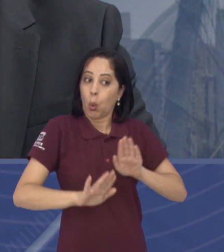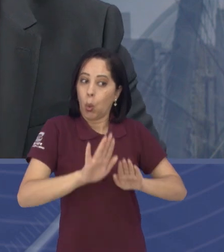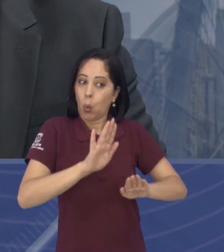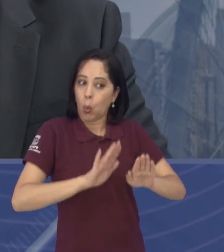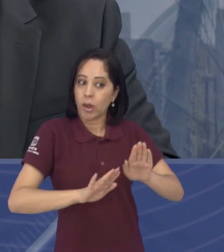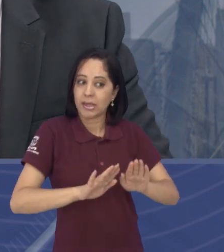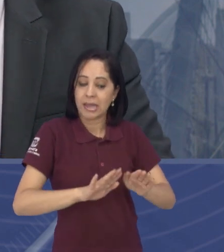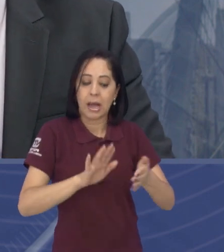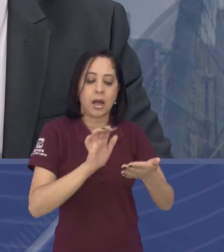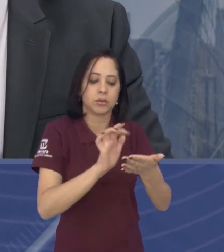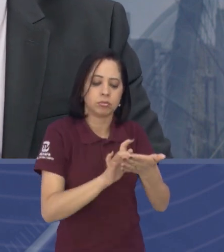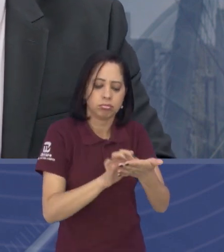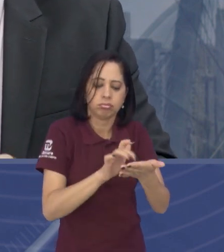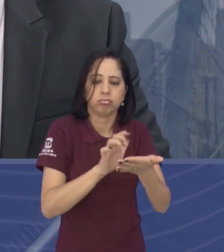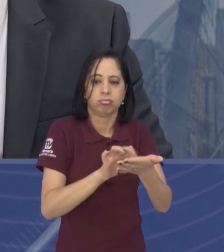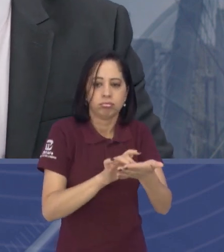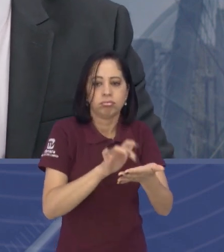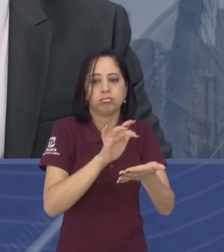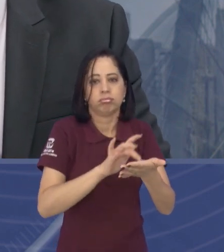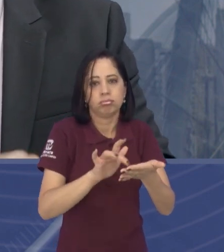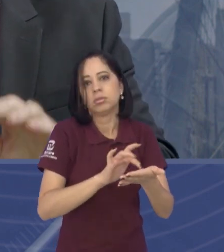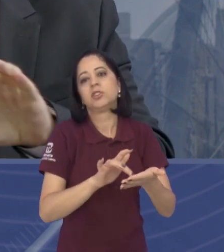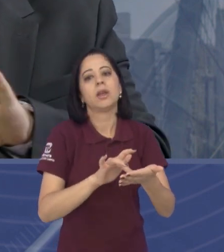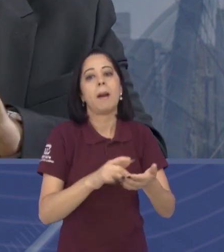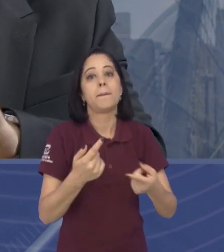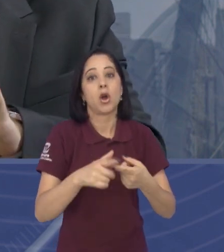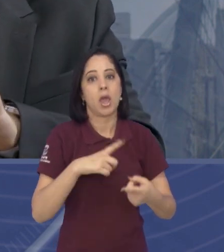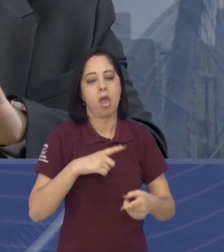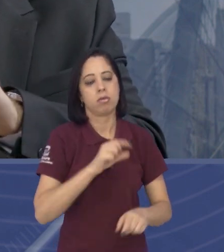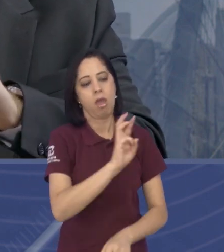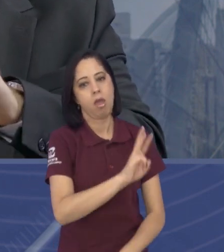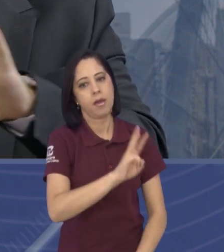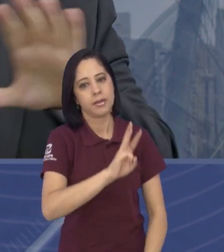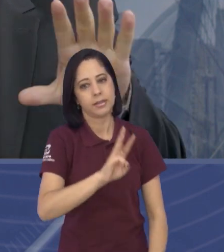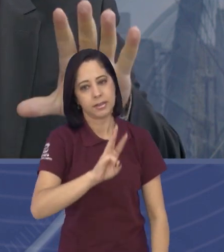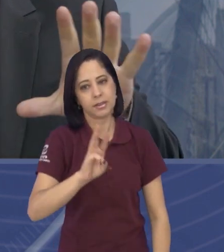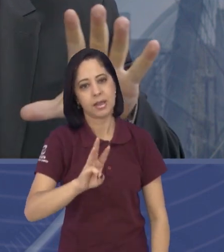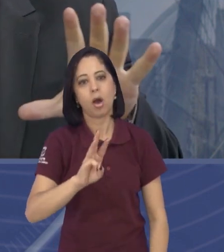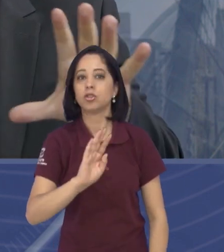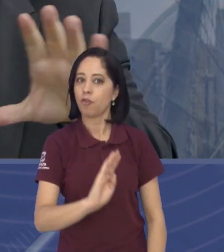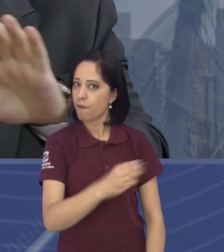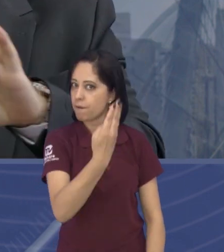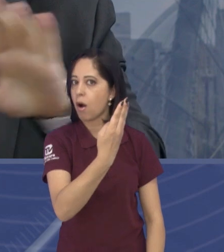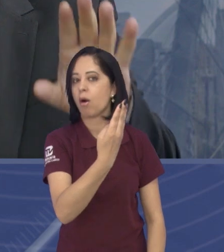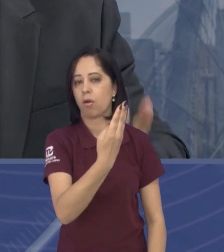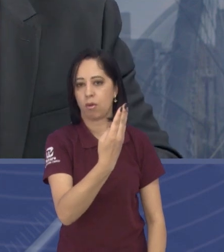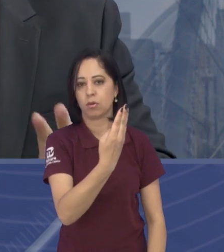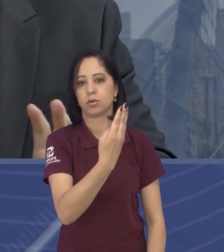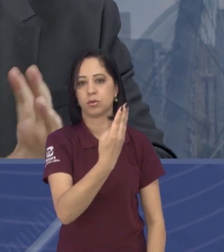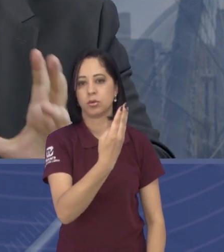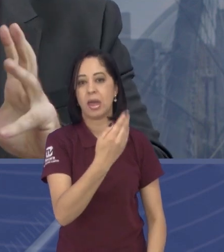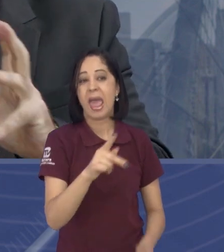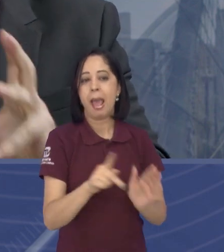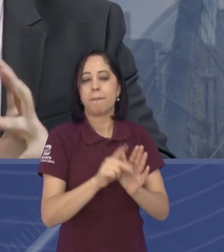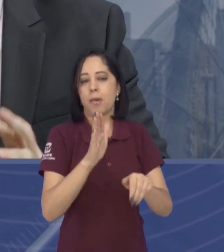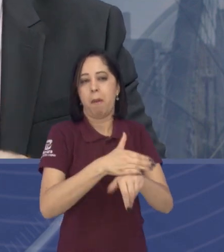ela cadastra. Sem contar que existem sites que eles são falsos, são sites de golpe, né?